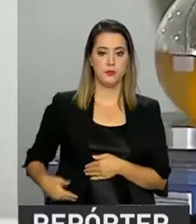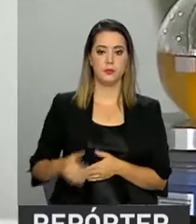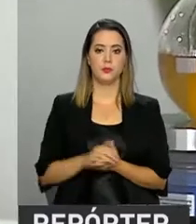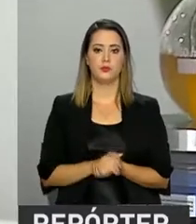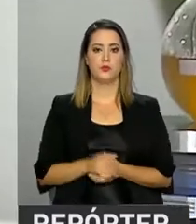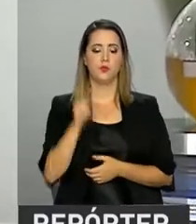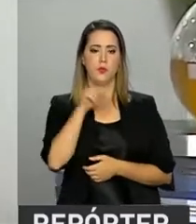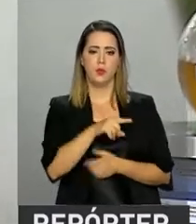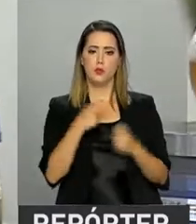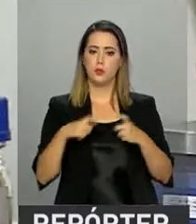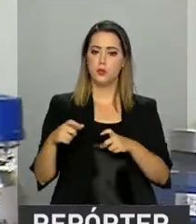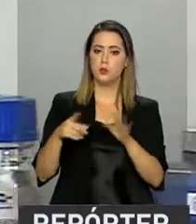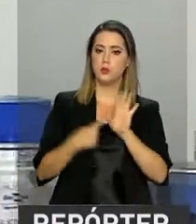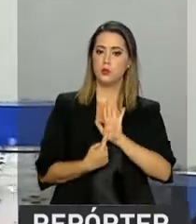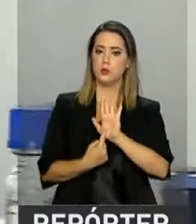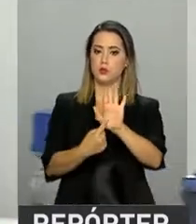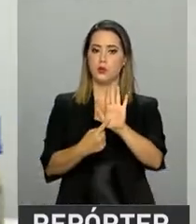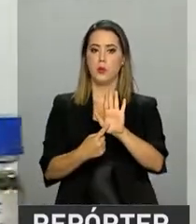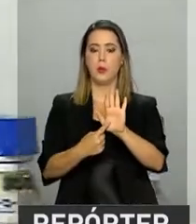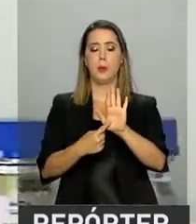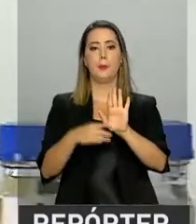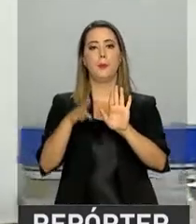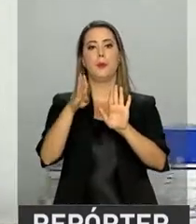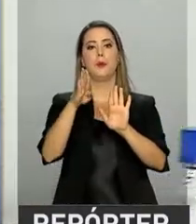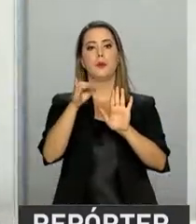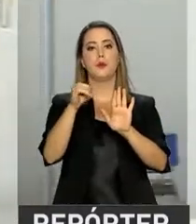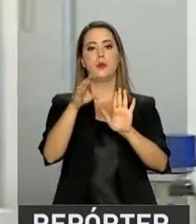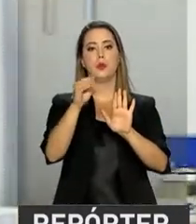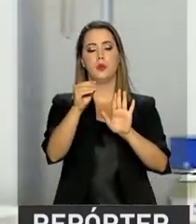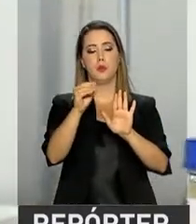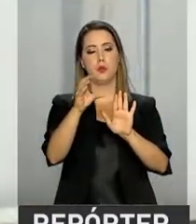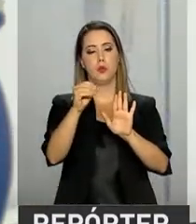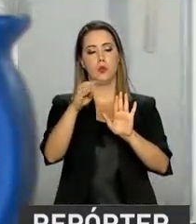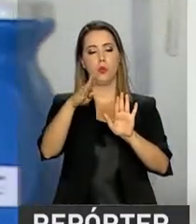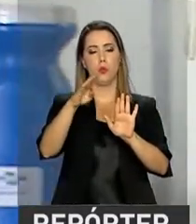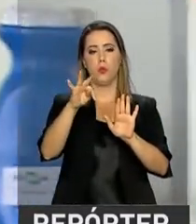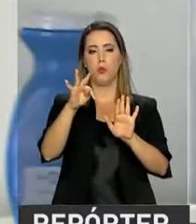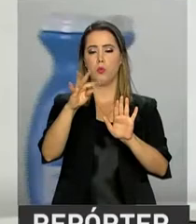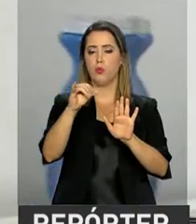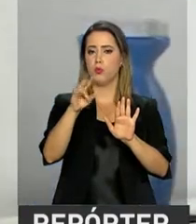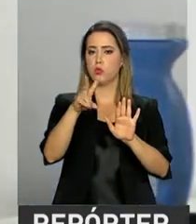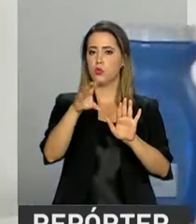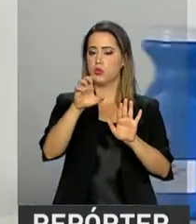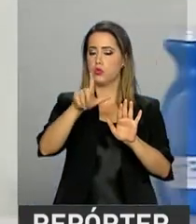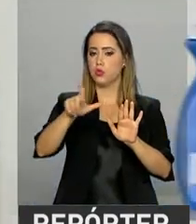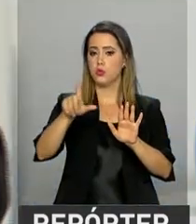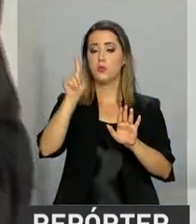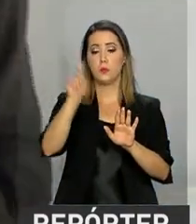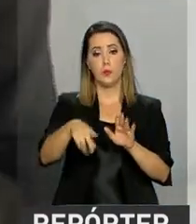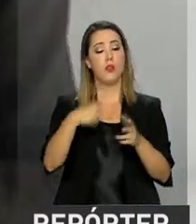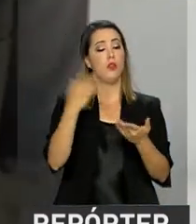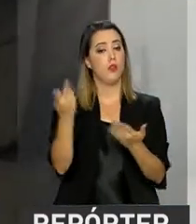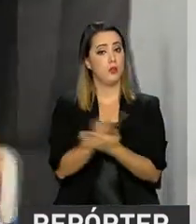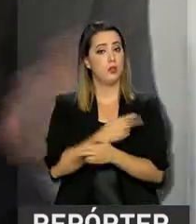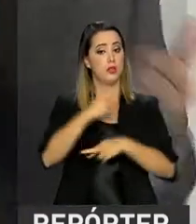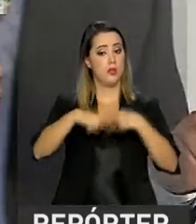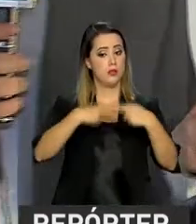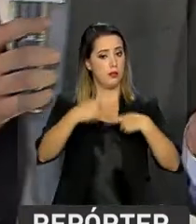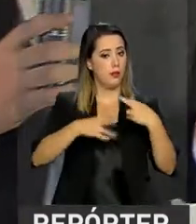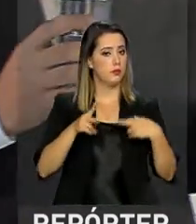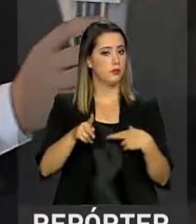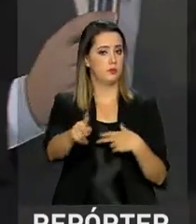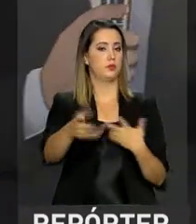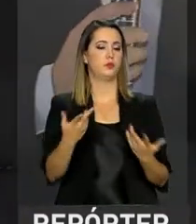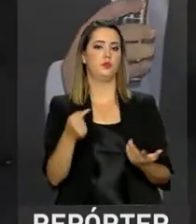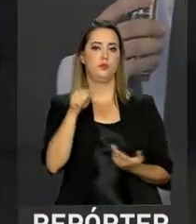se está e mostra um pouco dos biocombustíveis que são mais sustentáveis feitos com matérias primas renováveis aqui